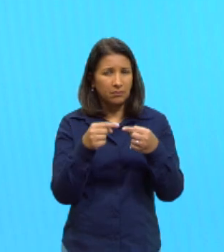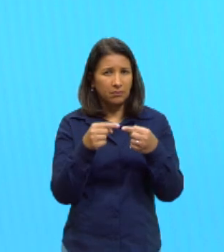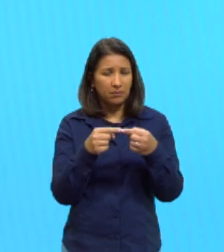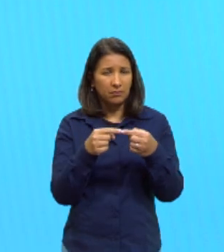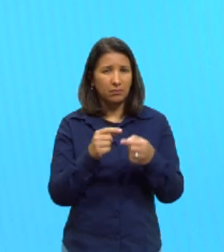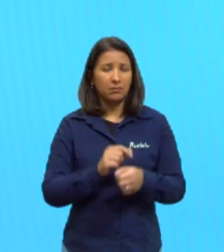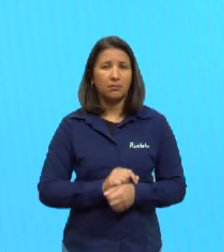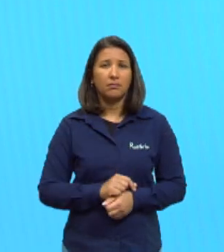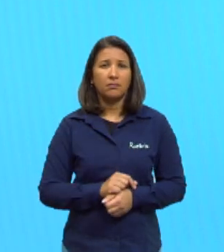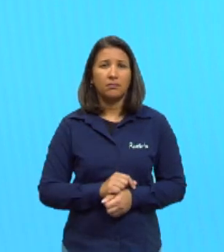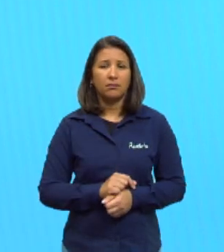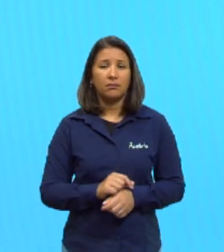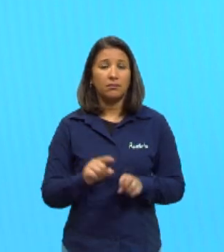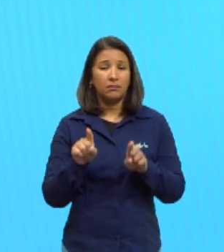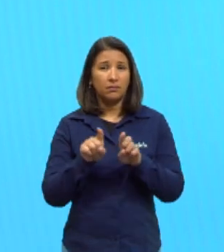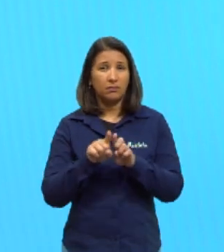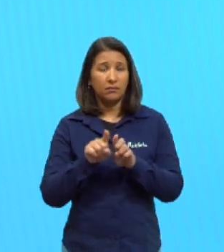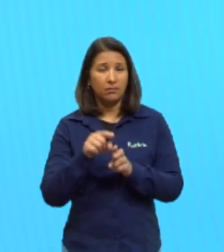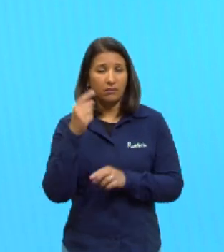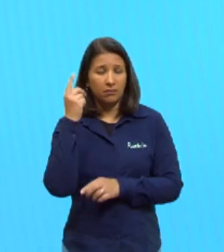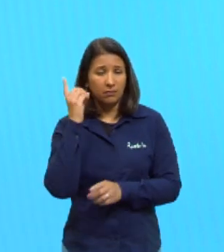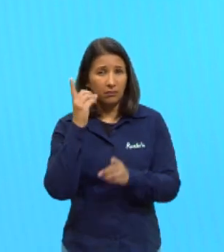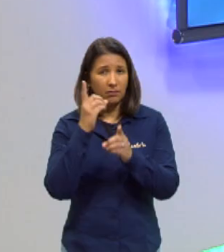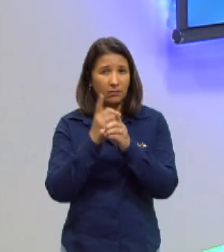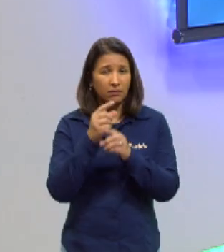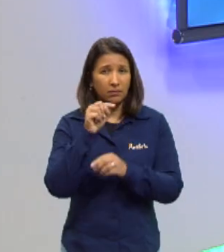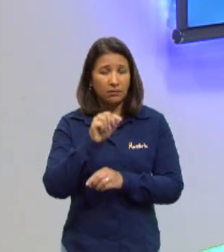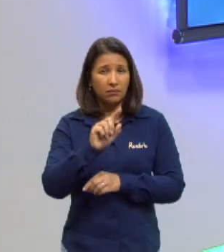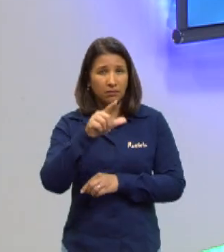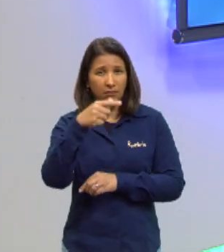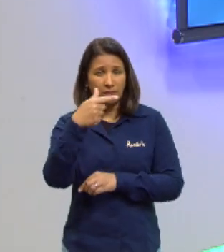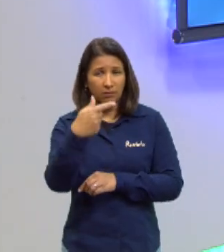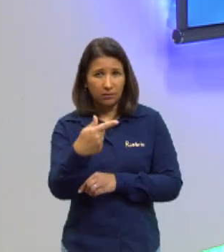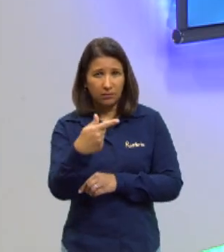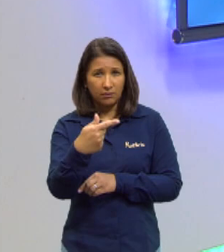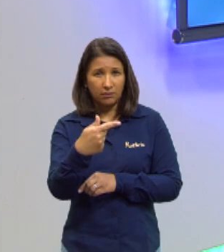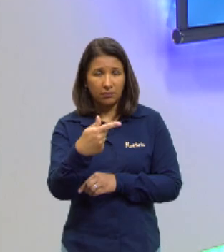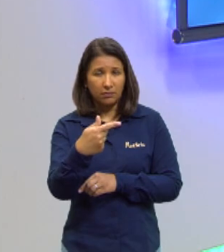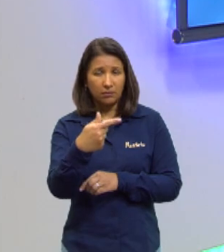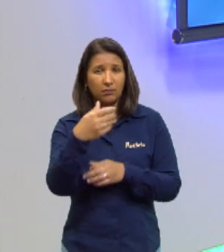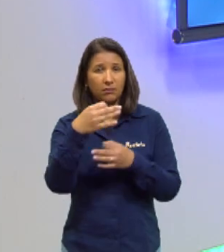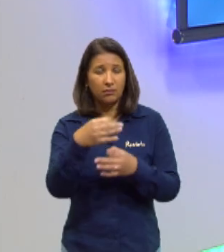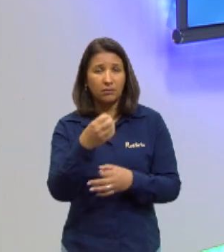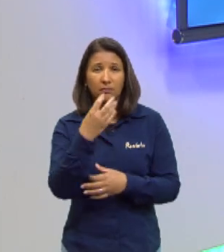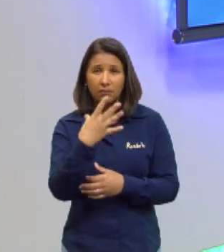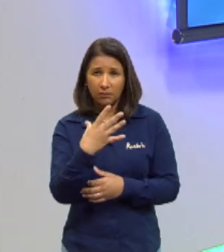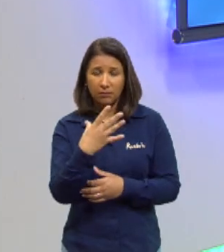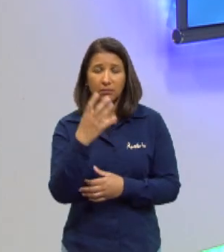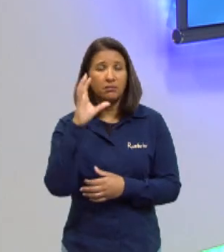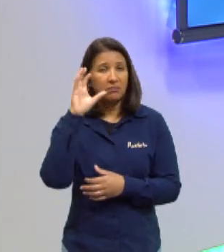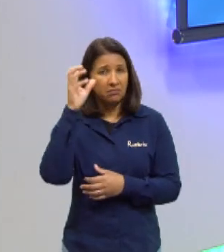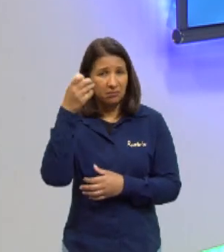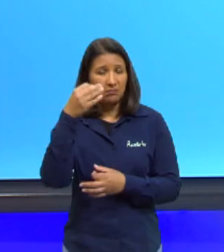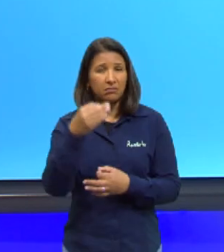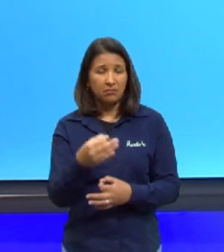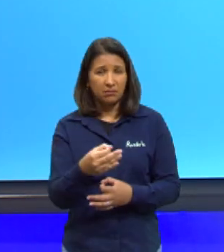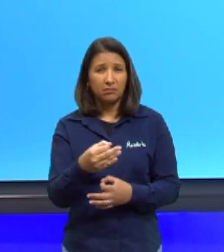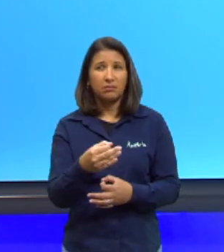E no caso que nós achamos aqui, que foi o 7, ele serve como solução,